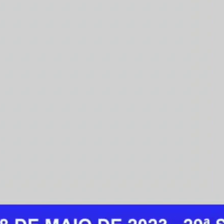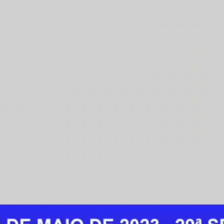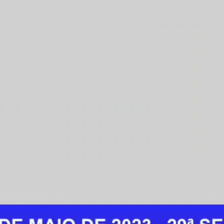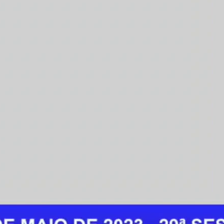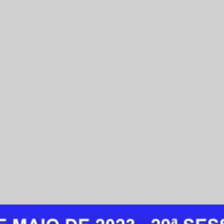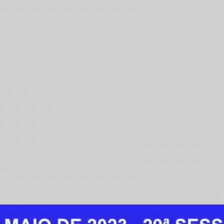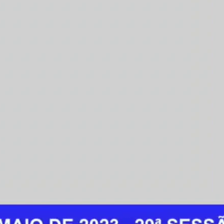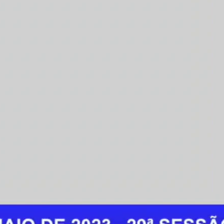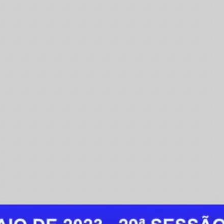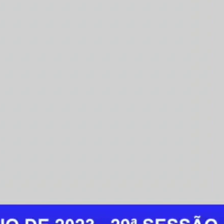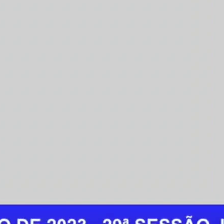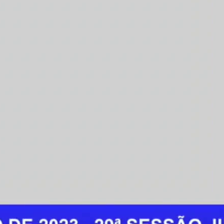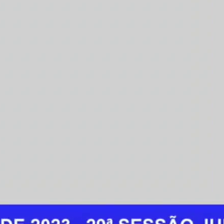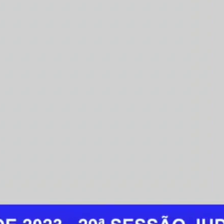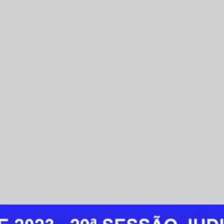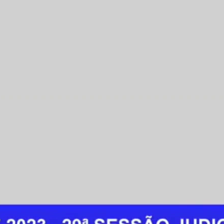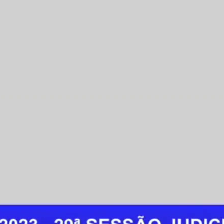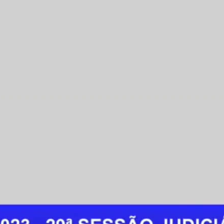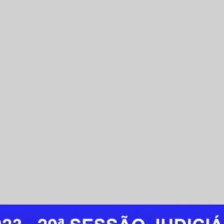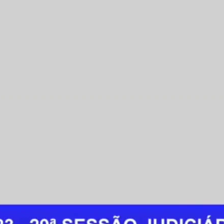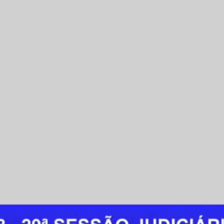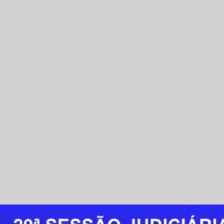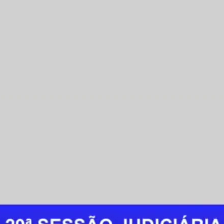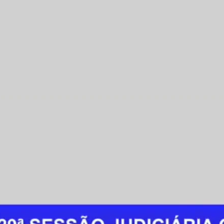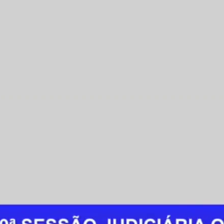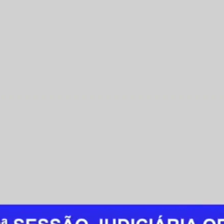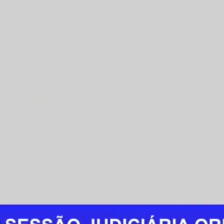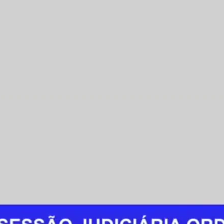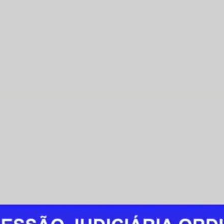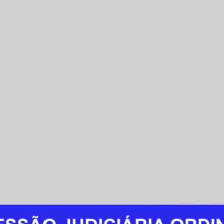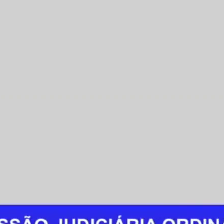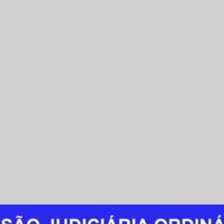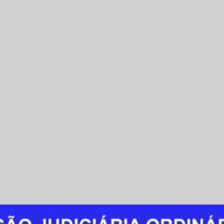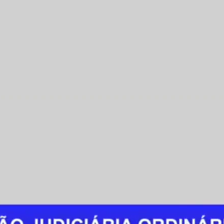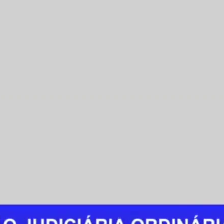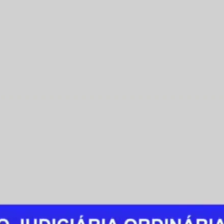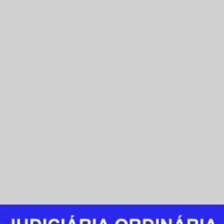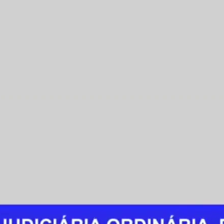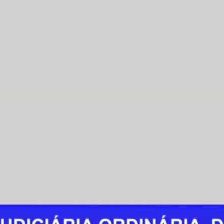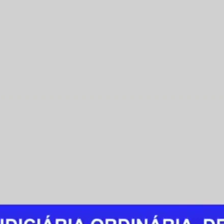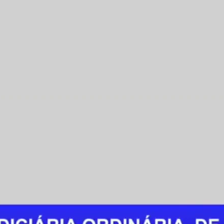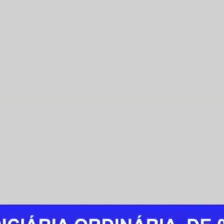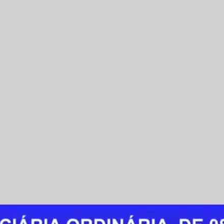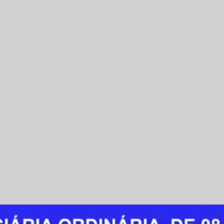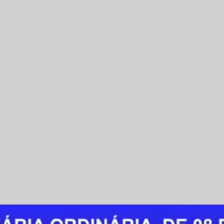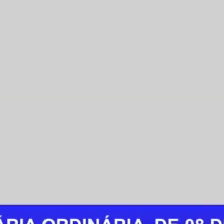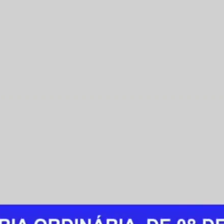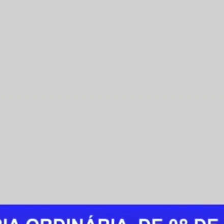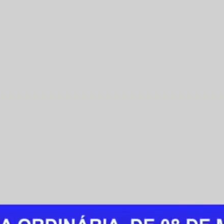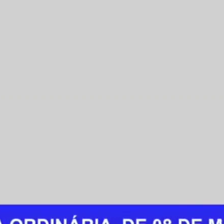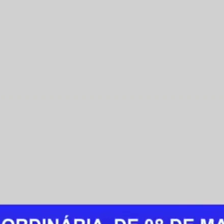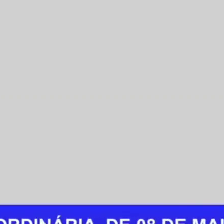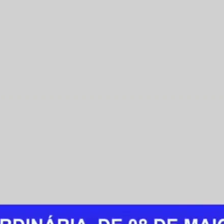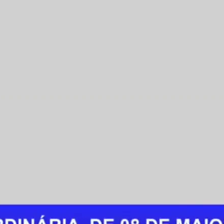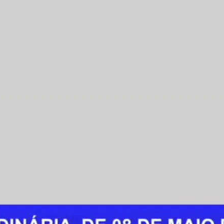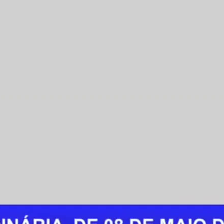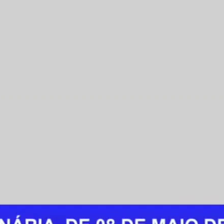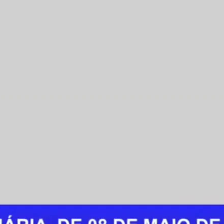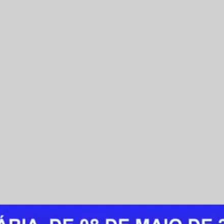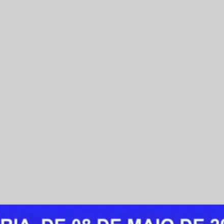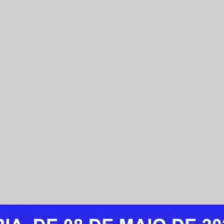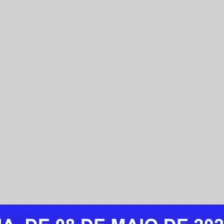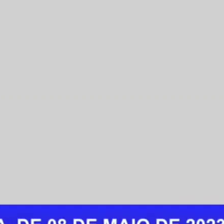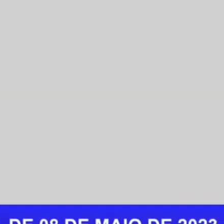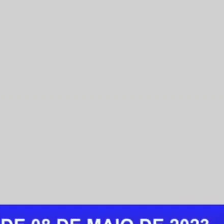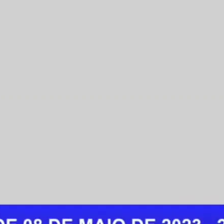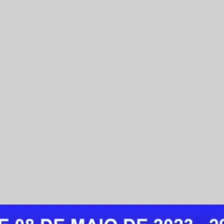do Brasil. Imagem cinza ao fundo, escrito Aguarde e em instantes iniciaremos nossa transmissão. Informações descritas